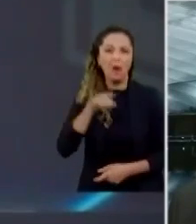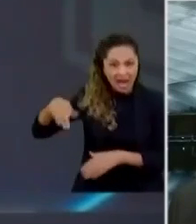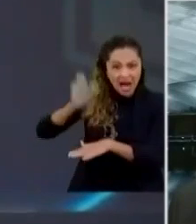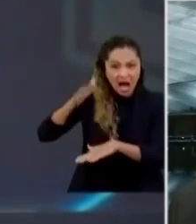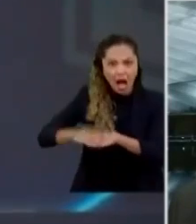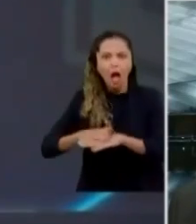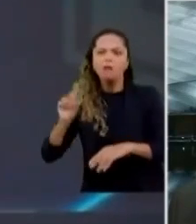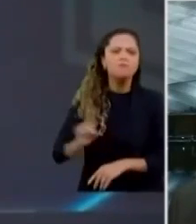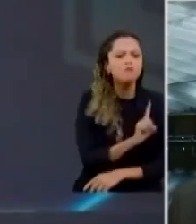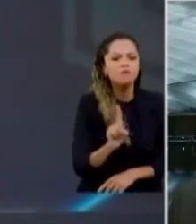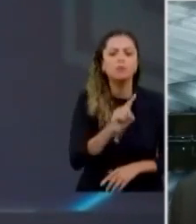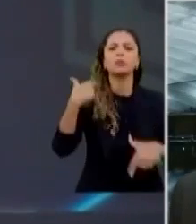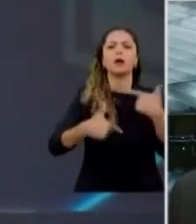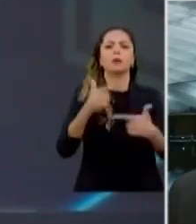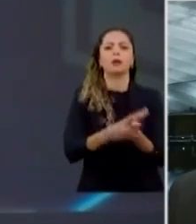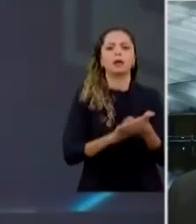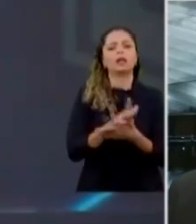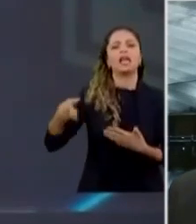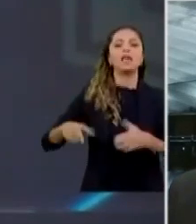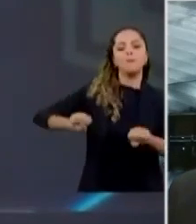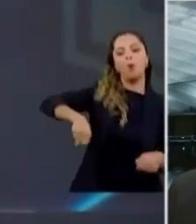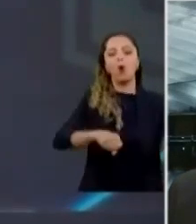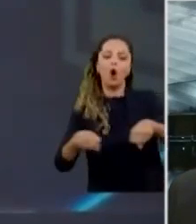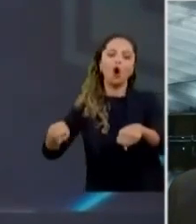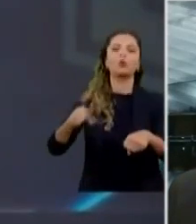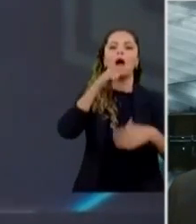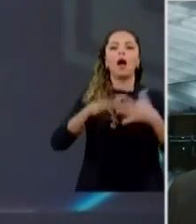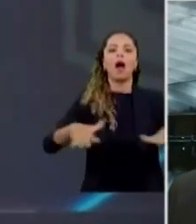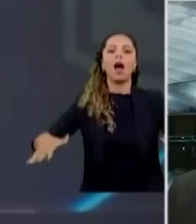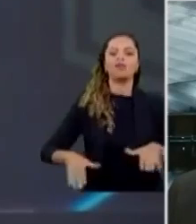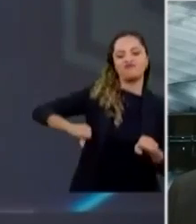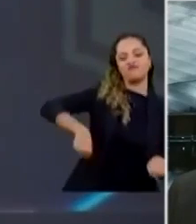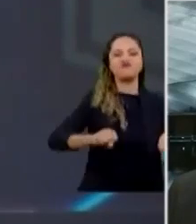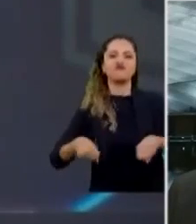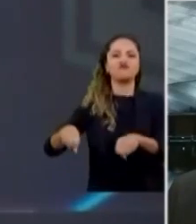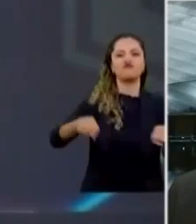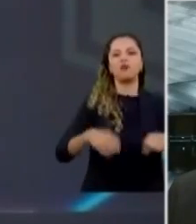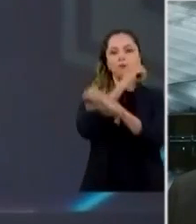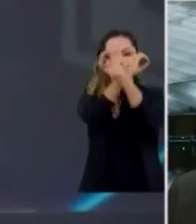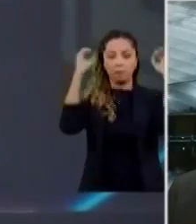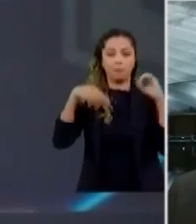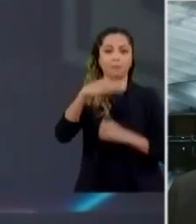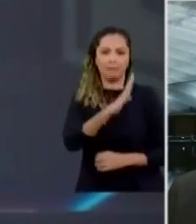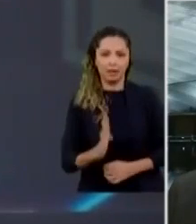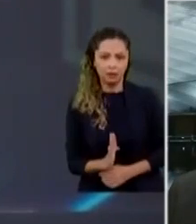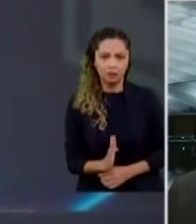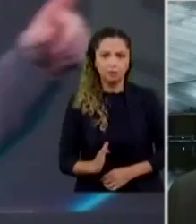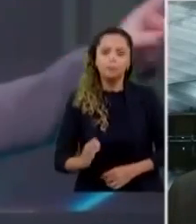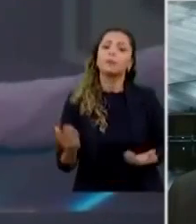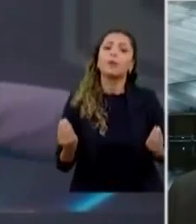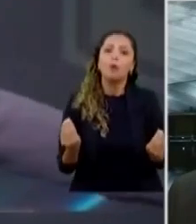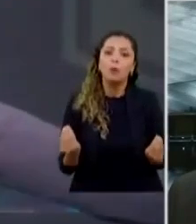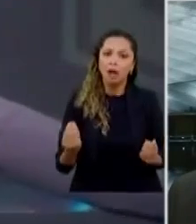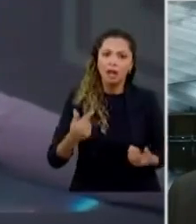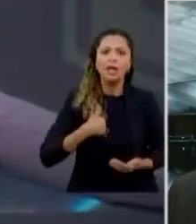de votos femininos em cima de um desgaste que tem Jair Bolsonaro, muito grande do eleitorado feminino, e em cima também